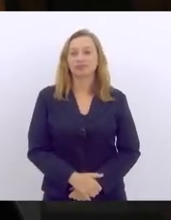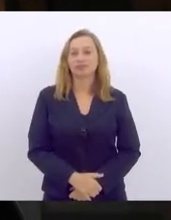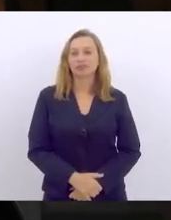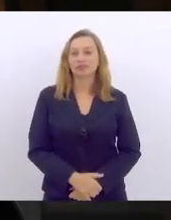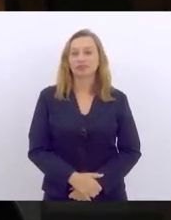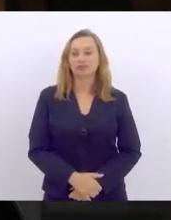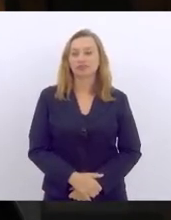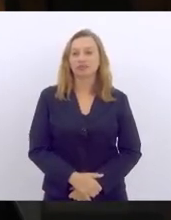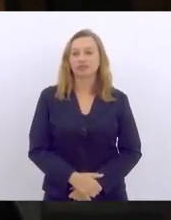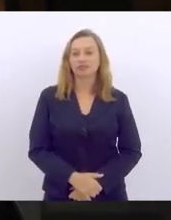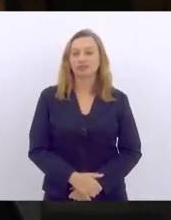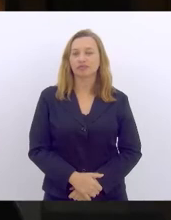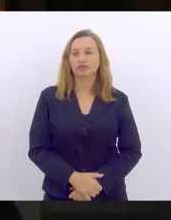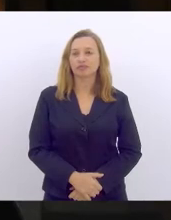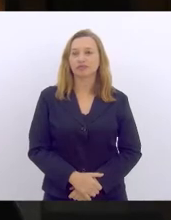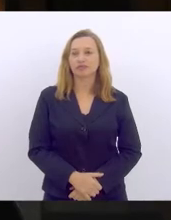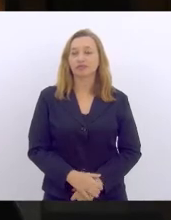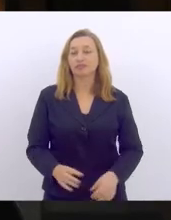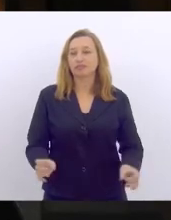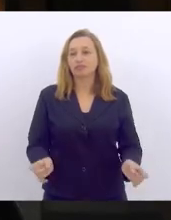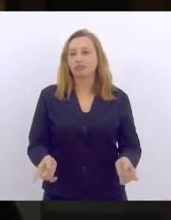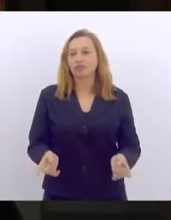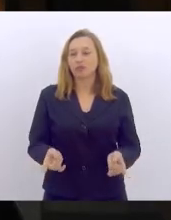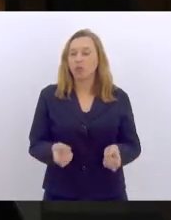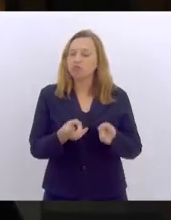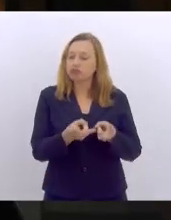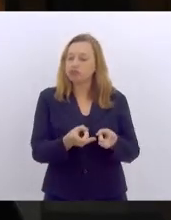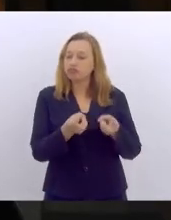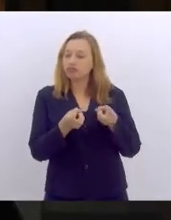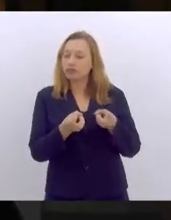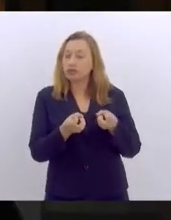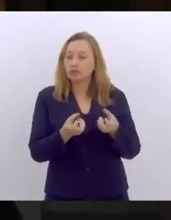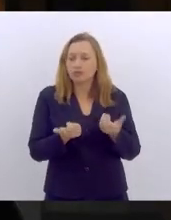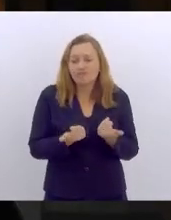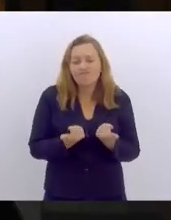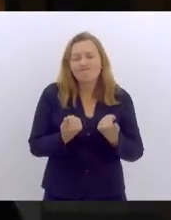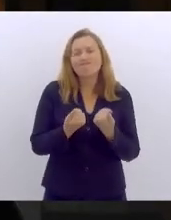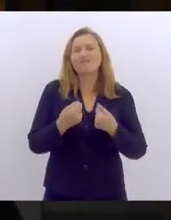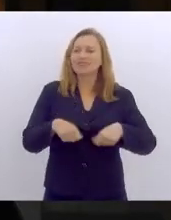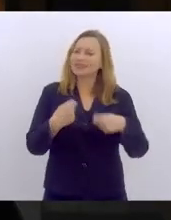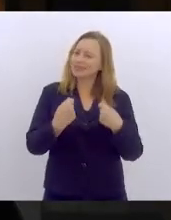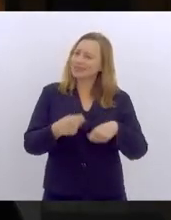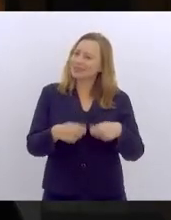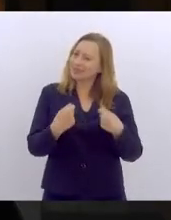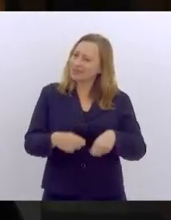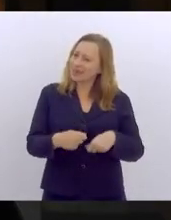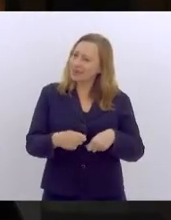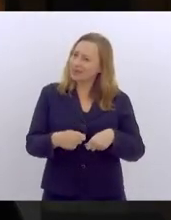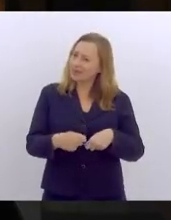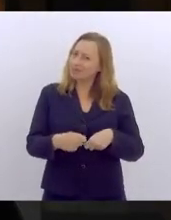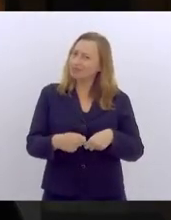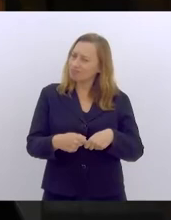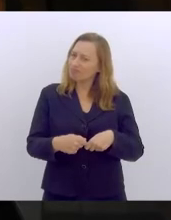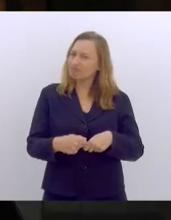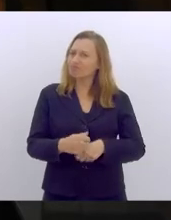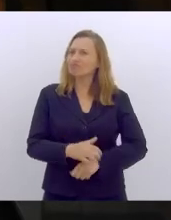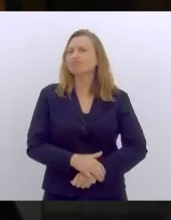acabamos de verificar a necessidade imperiosa